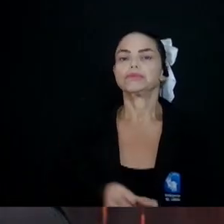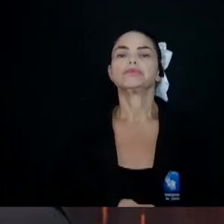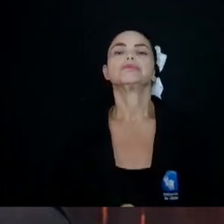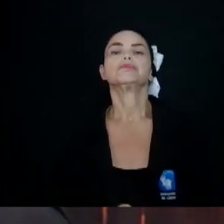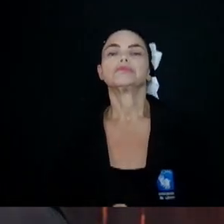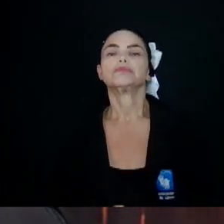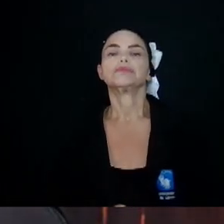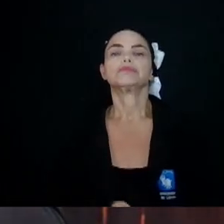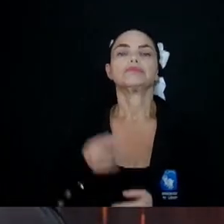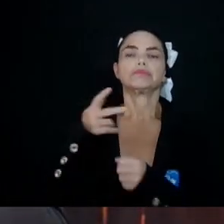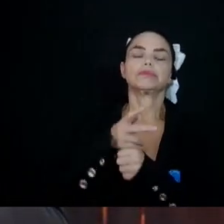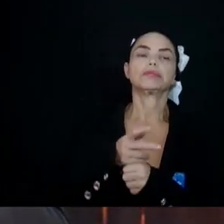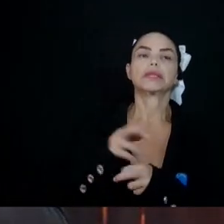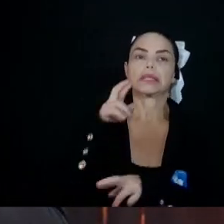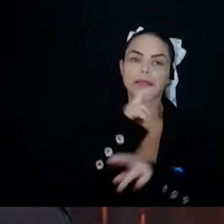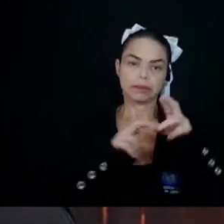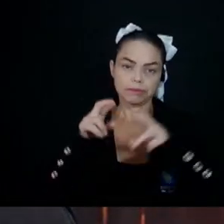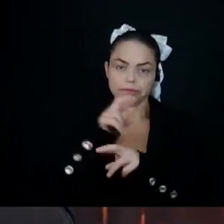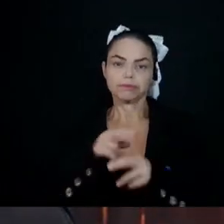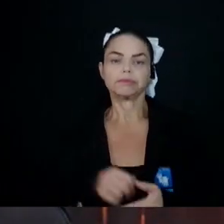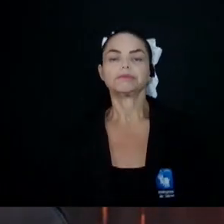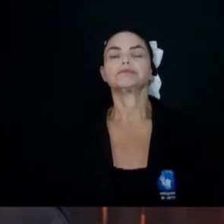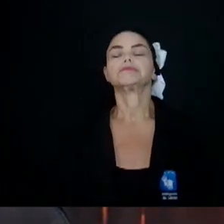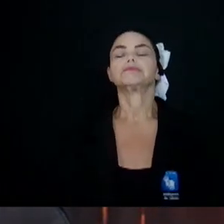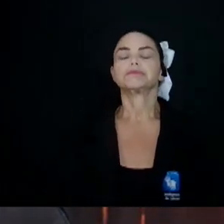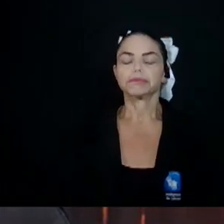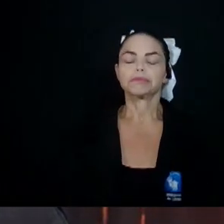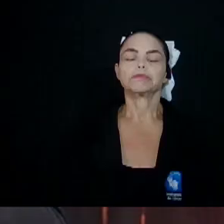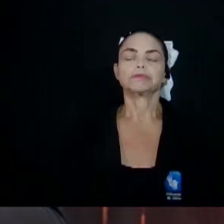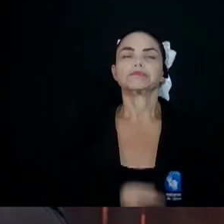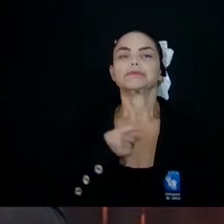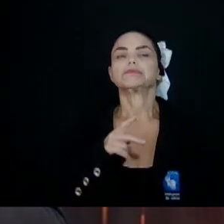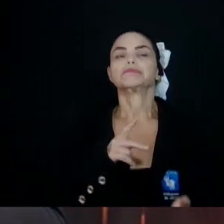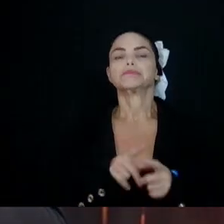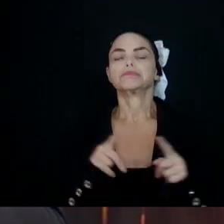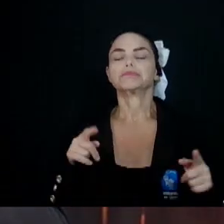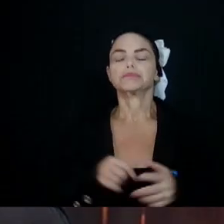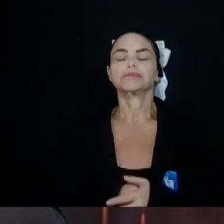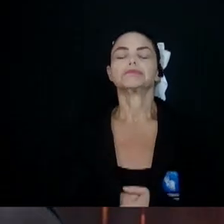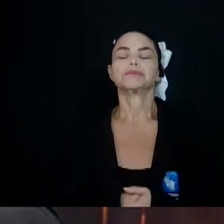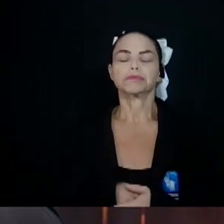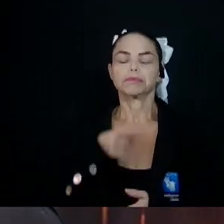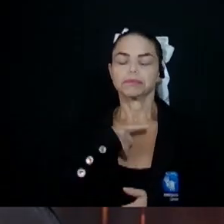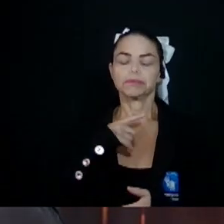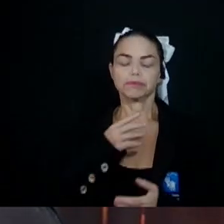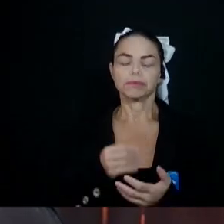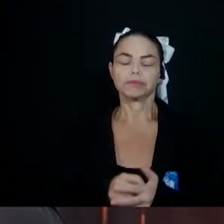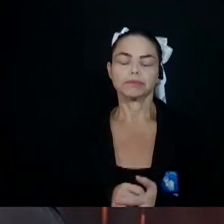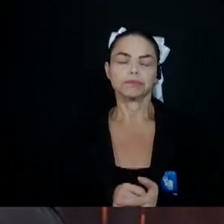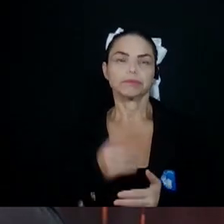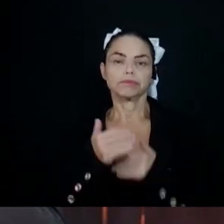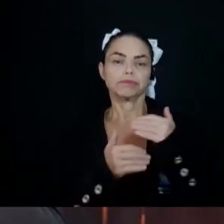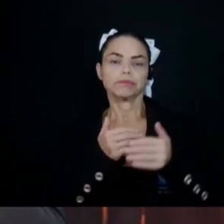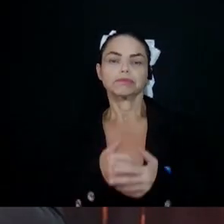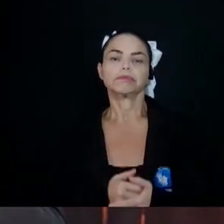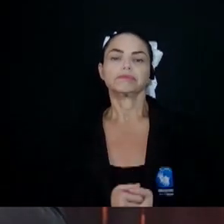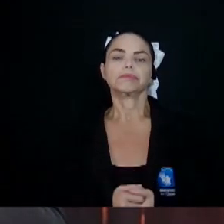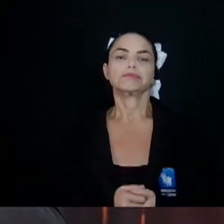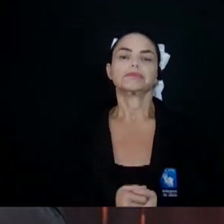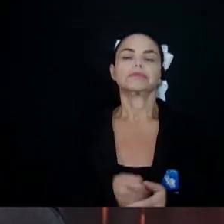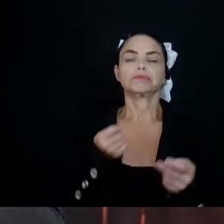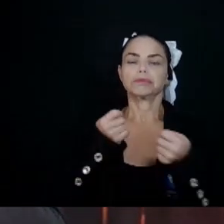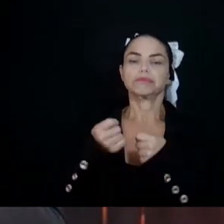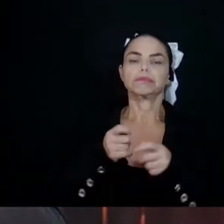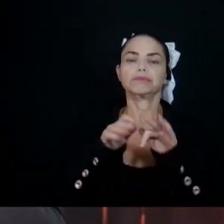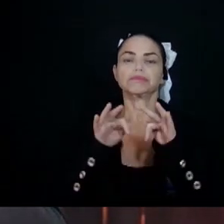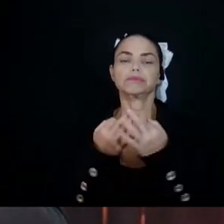então é um pouco mais complexo, mas pelo menos um primeiro passo a gente já deu, que é através desses controles parentais, né, que a